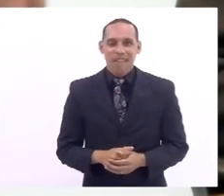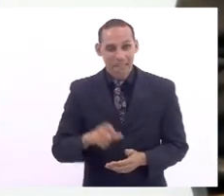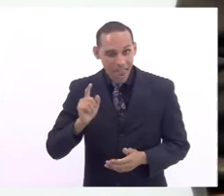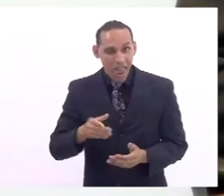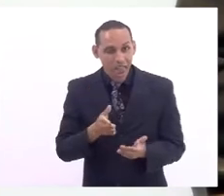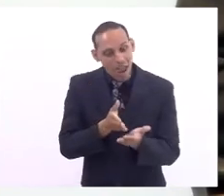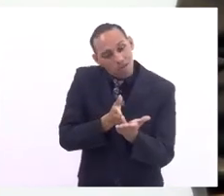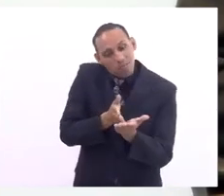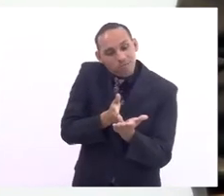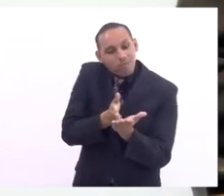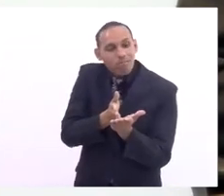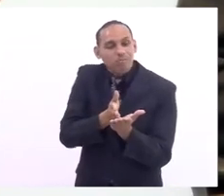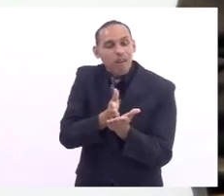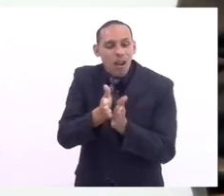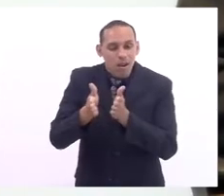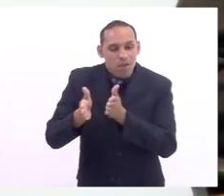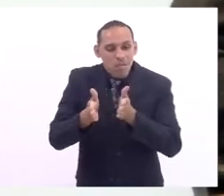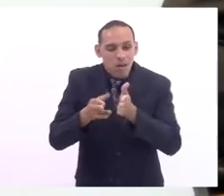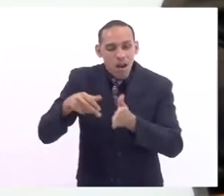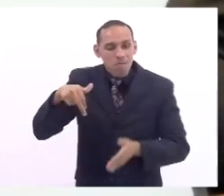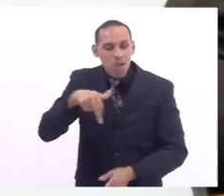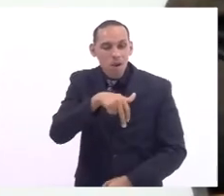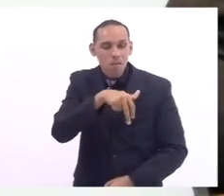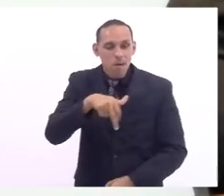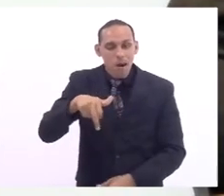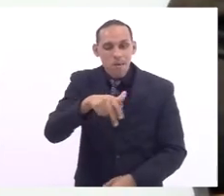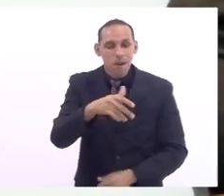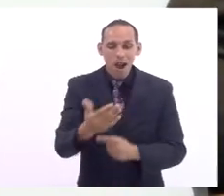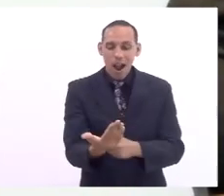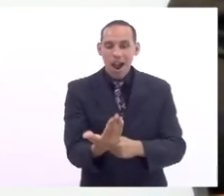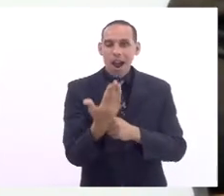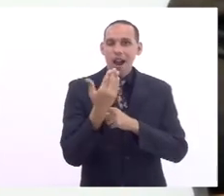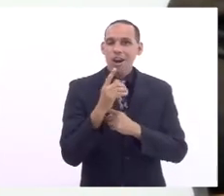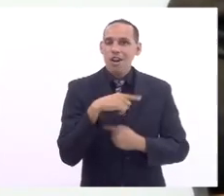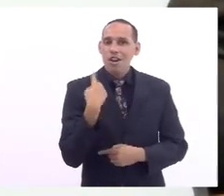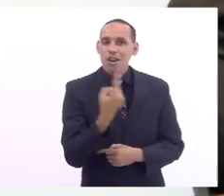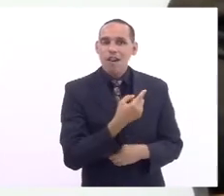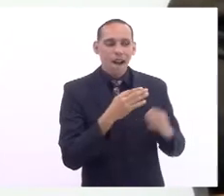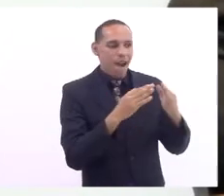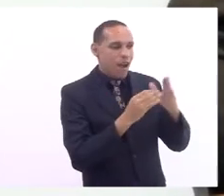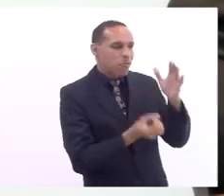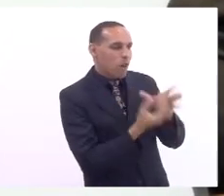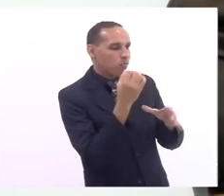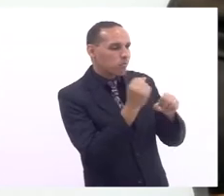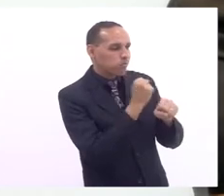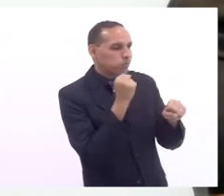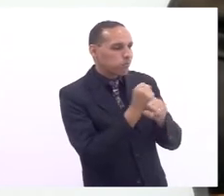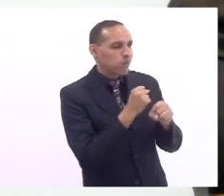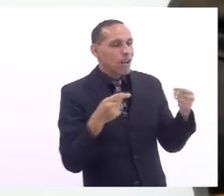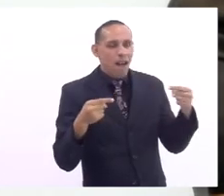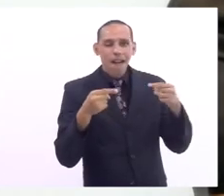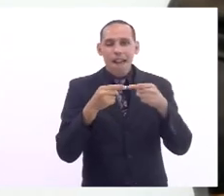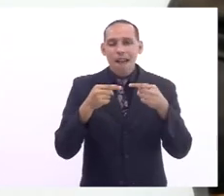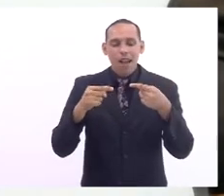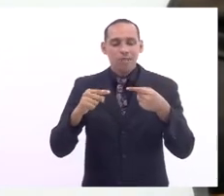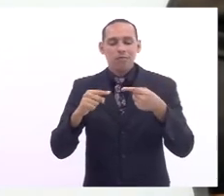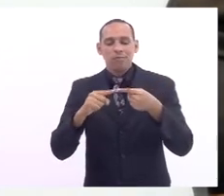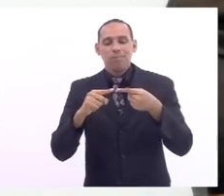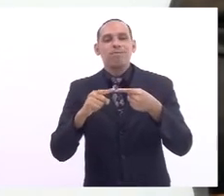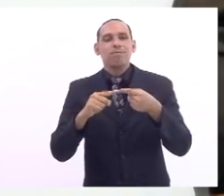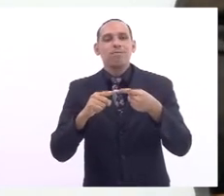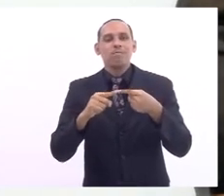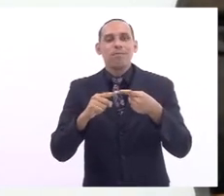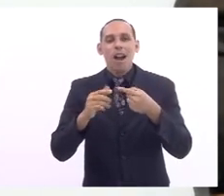caminho para que a gente que nos guiou na construção da casa até aqui né uma política pautada no Afeto e o respeito